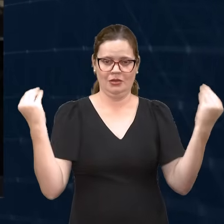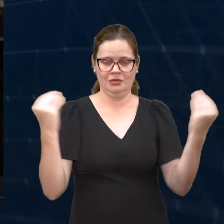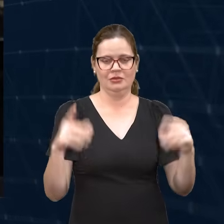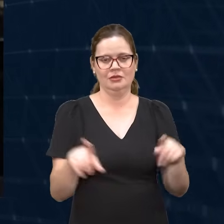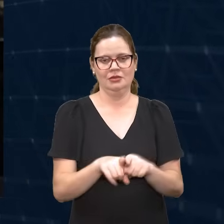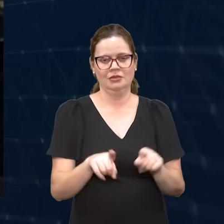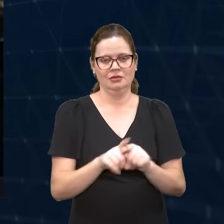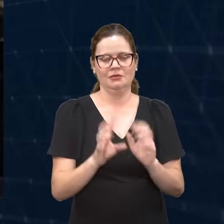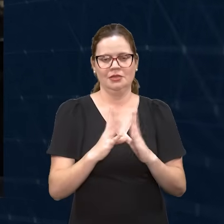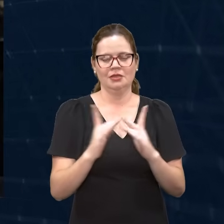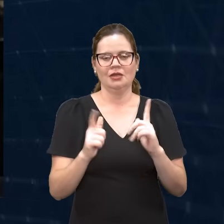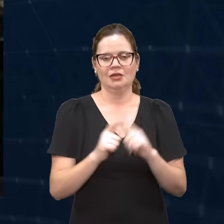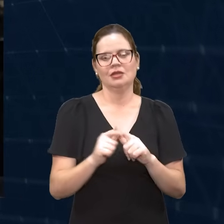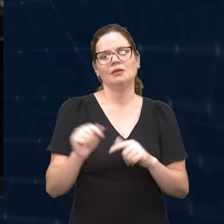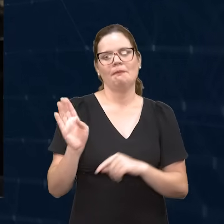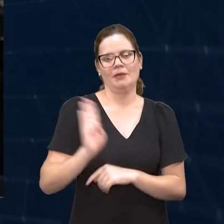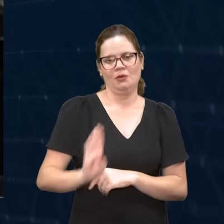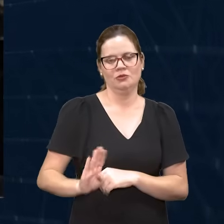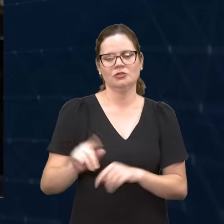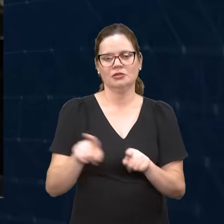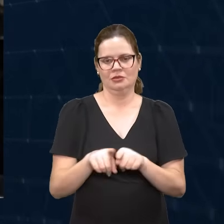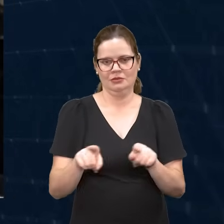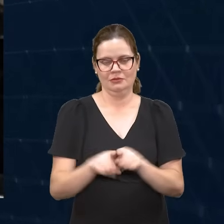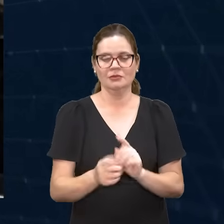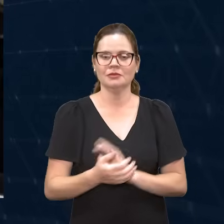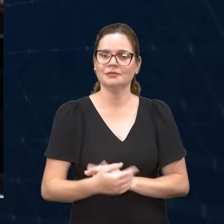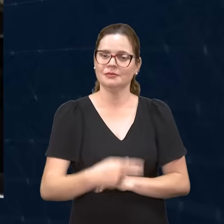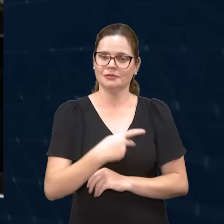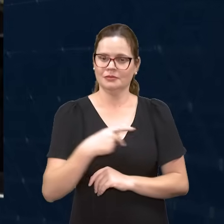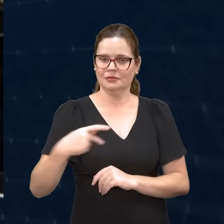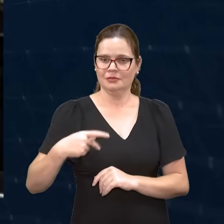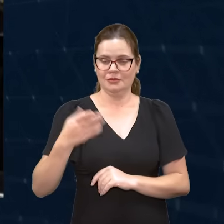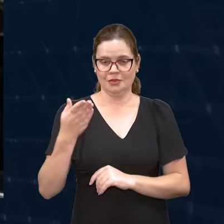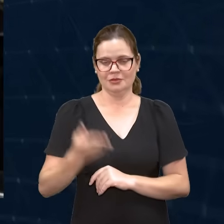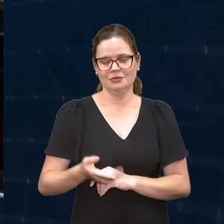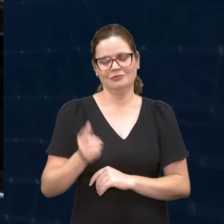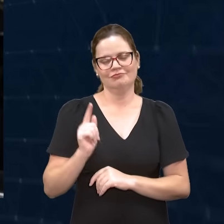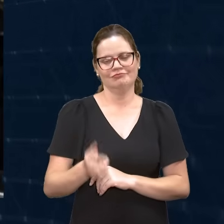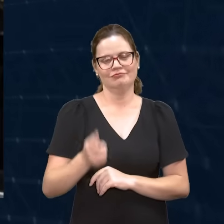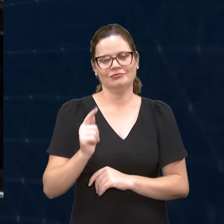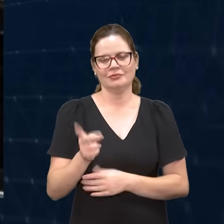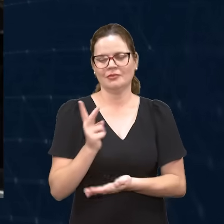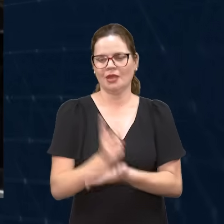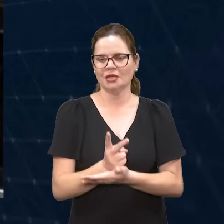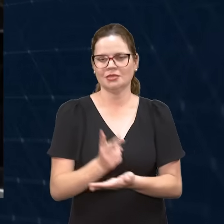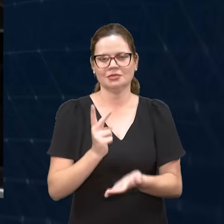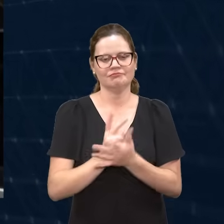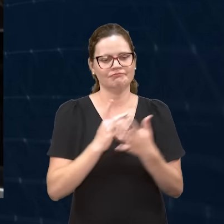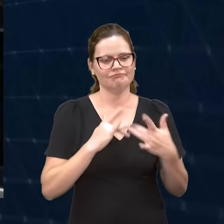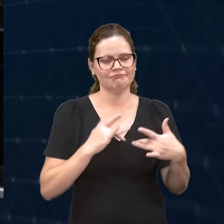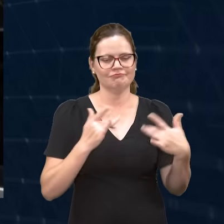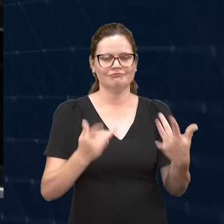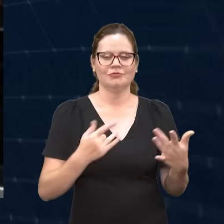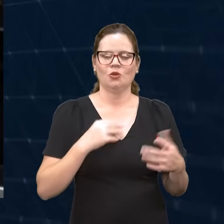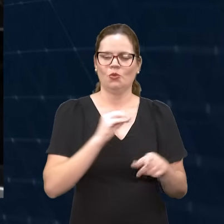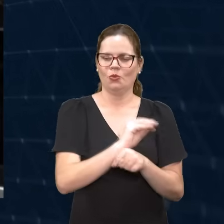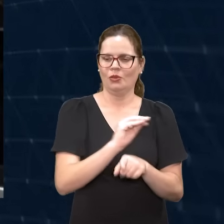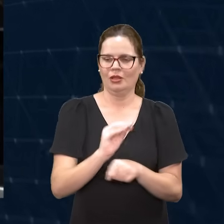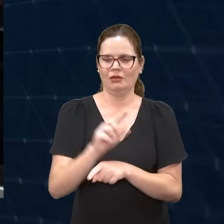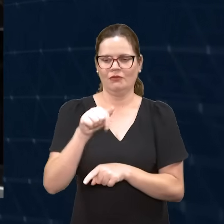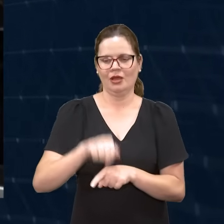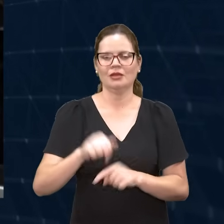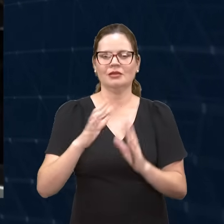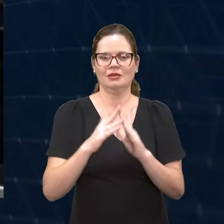também da igreja na Bélgica e Luxemburgo. O pastor Gedeuti sempre foi muito afetuoso para com a obra no